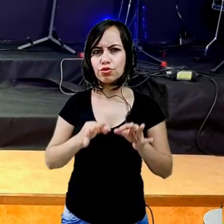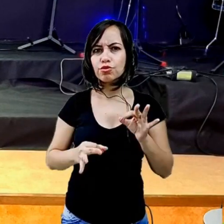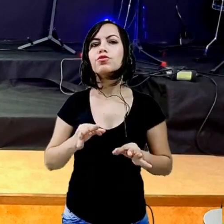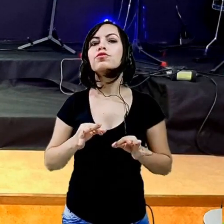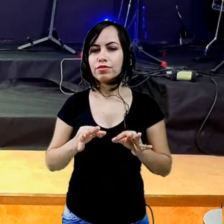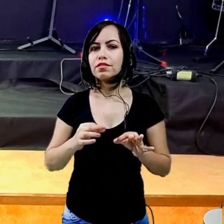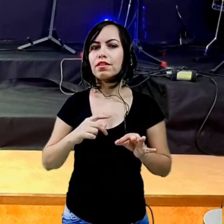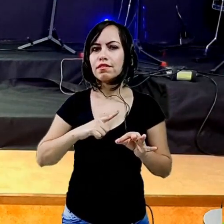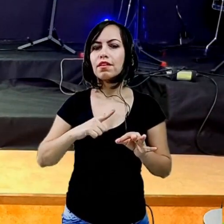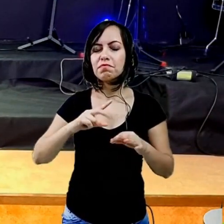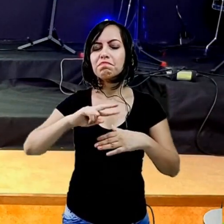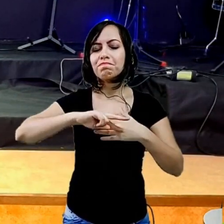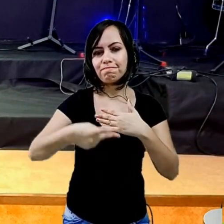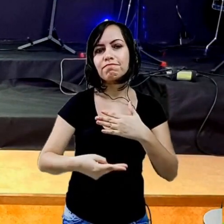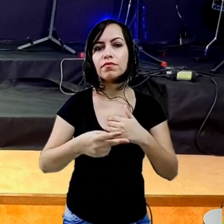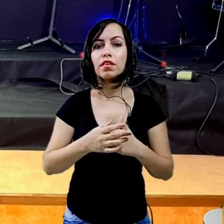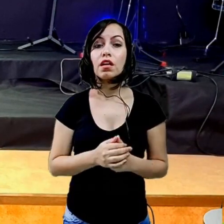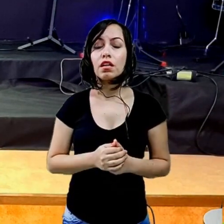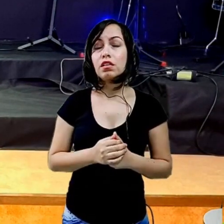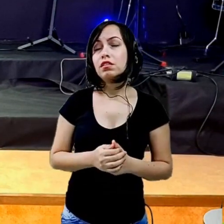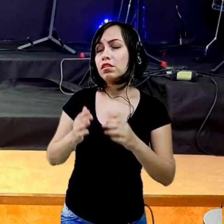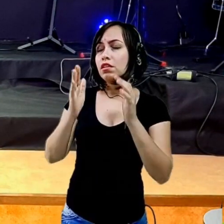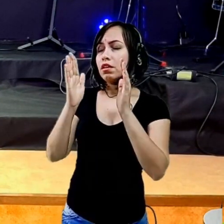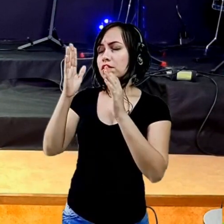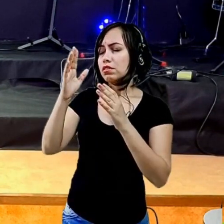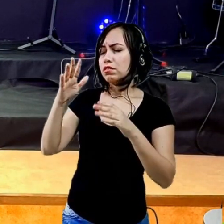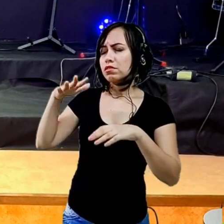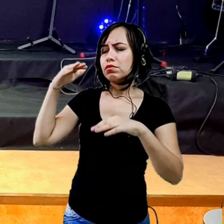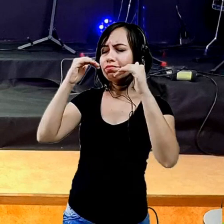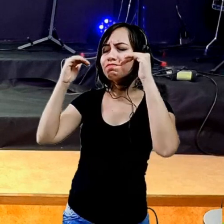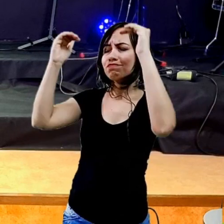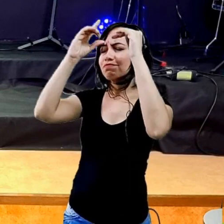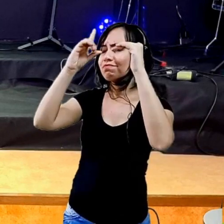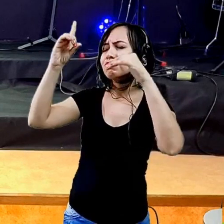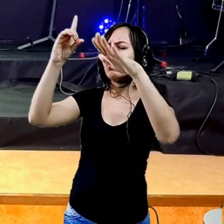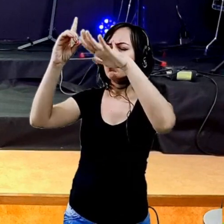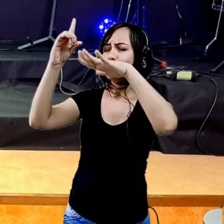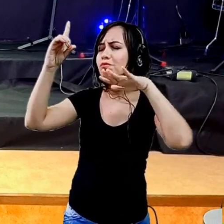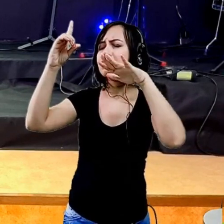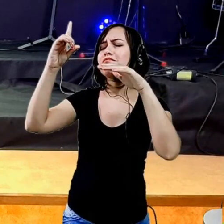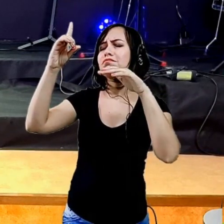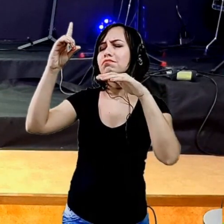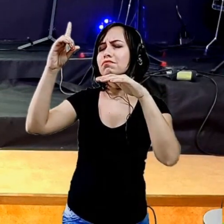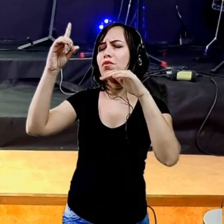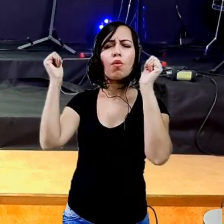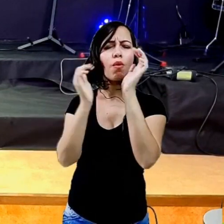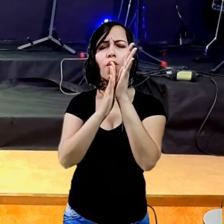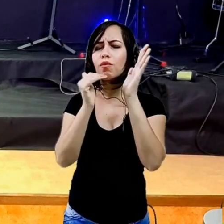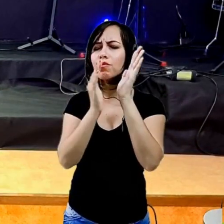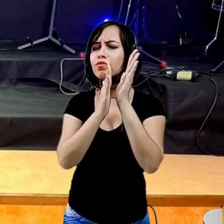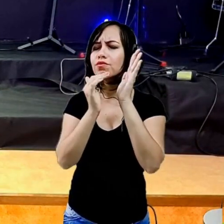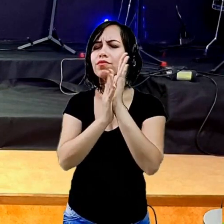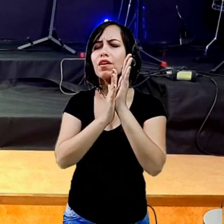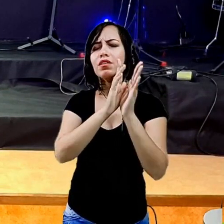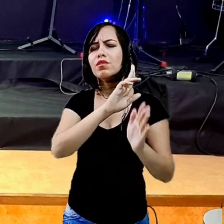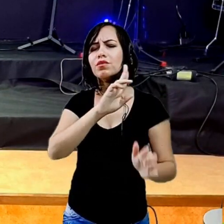então. Soberano Deus, maravilhoso Pai, louvado e exaltado seja o teu santo nome,